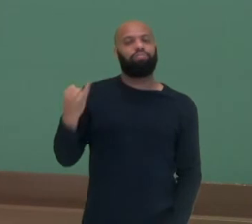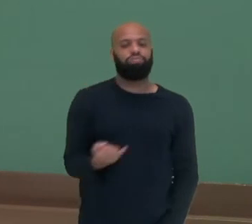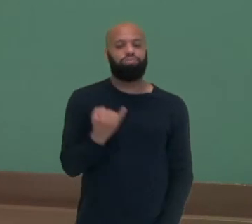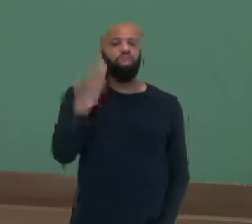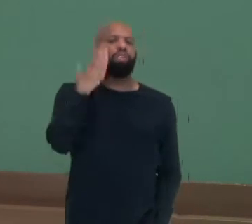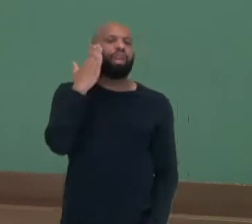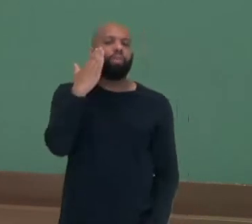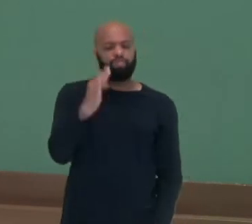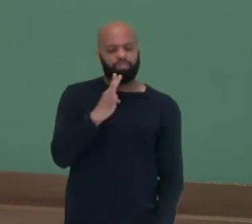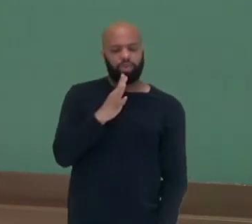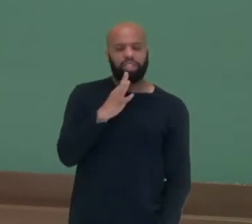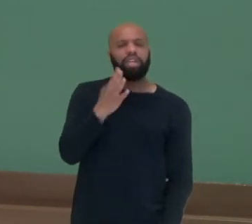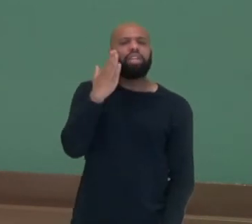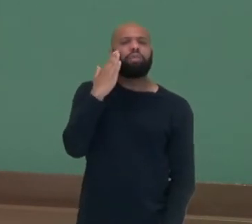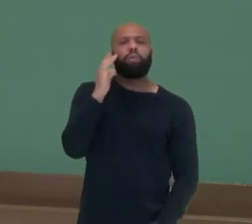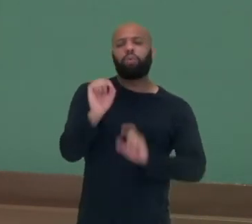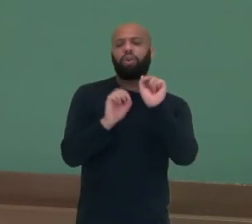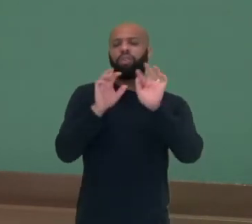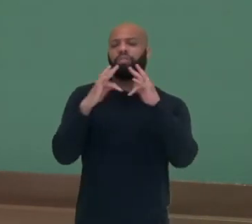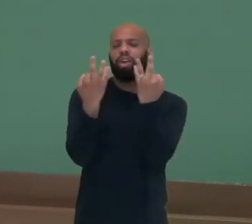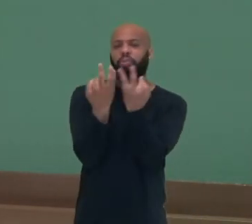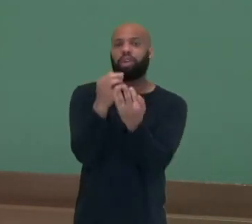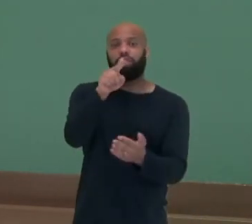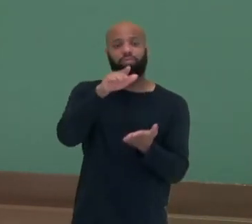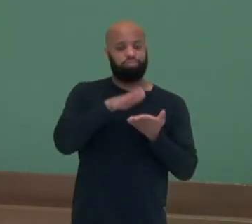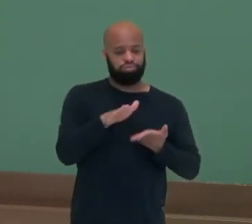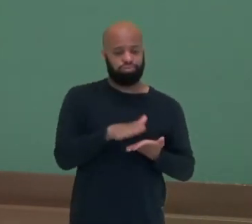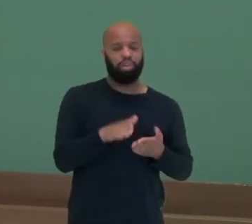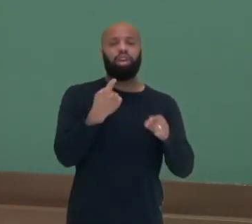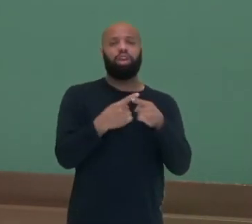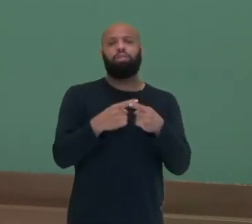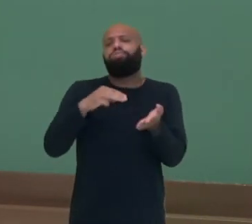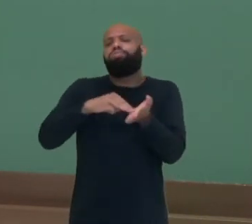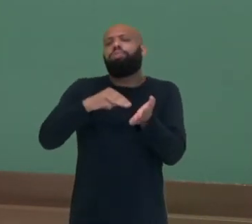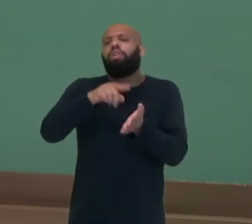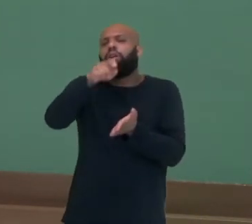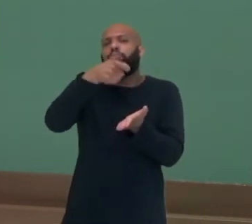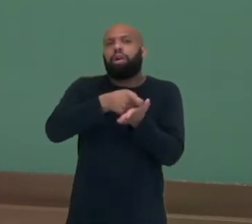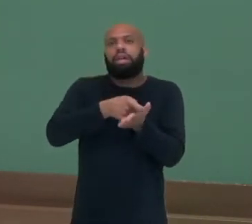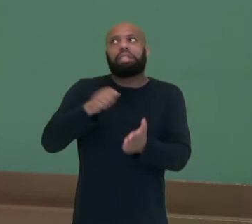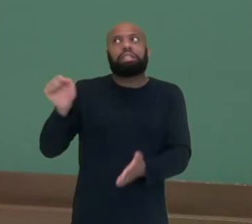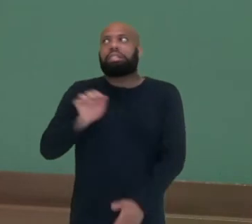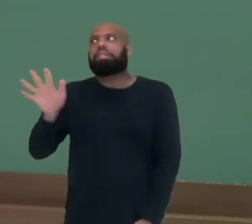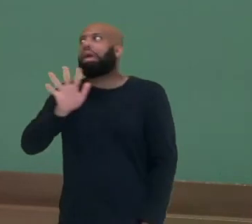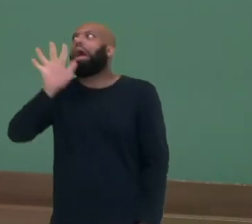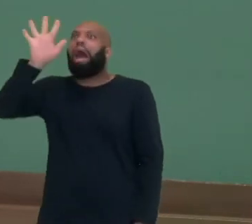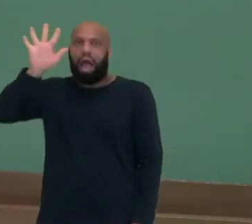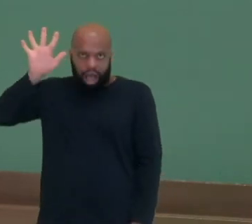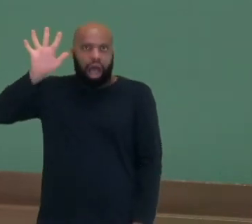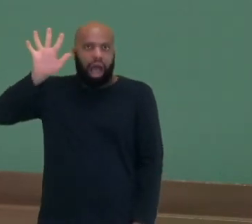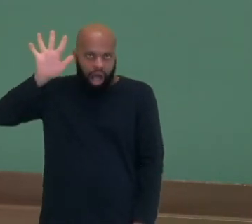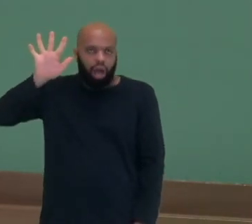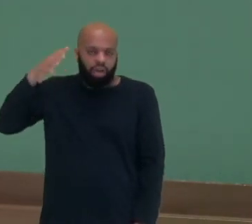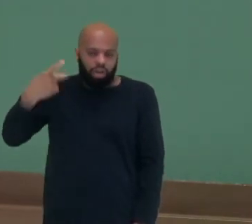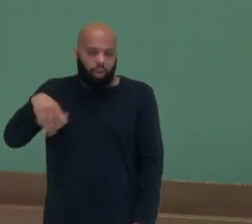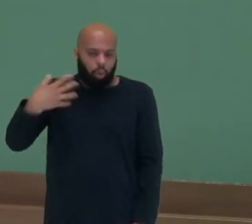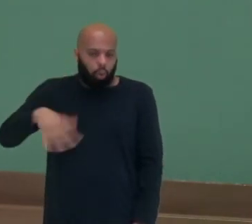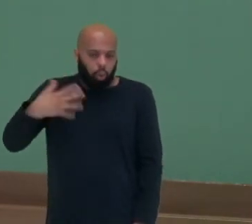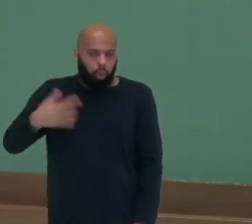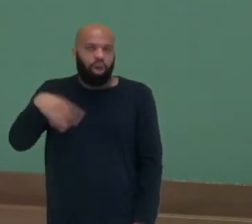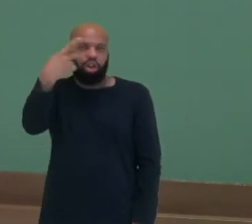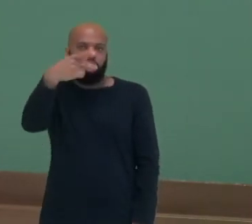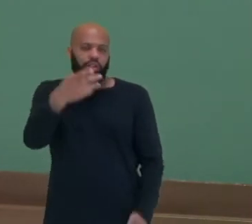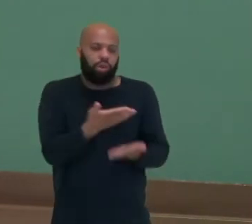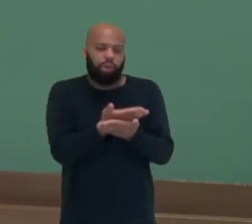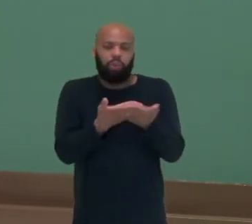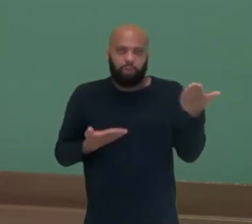quanto você e a sua família está consumindo e por que você está pagando muito, um valor muito alto por